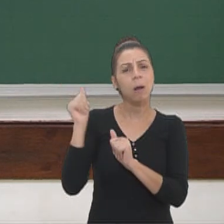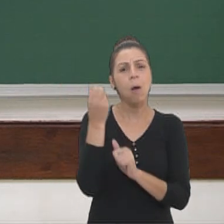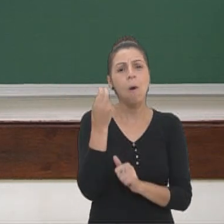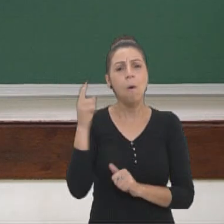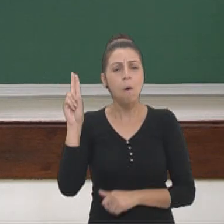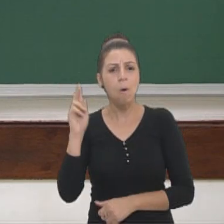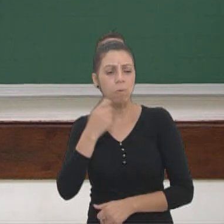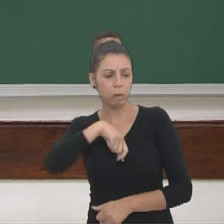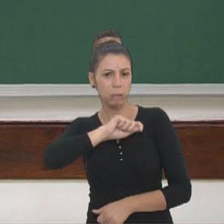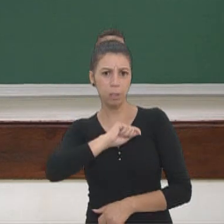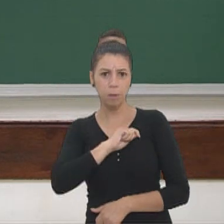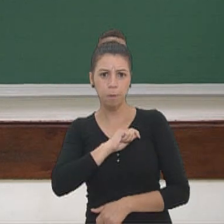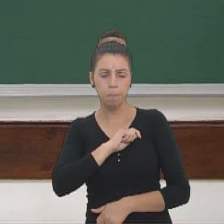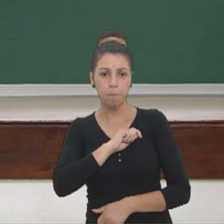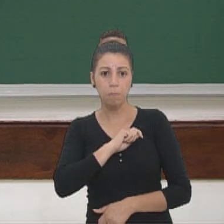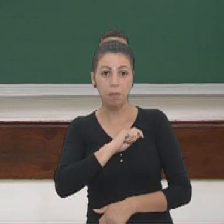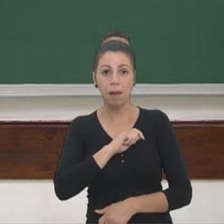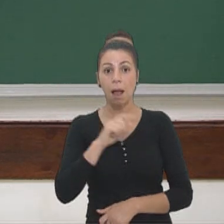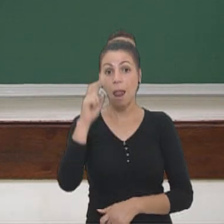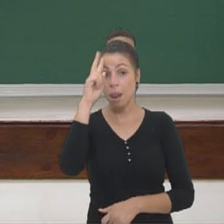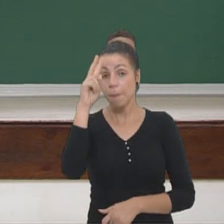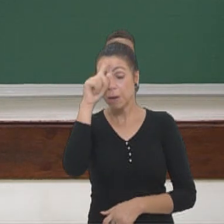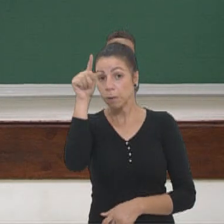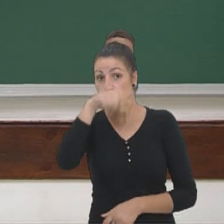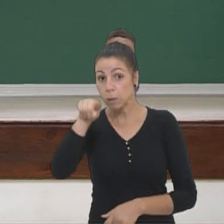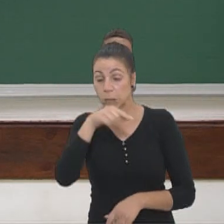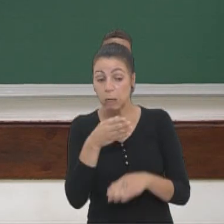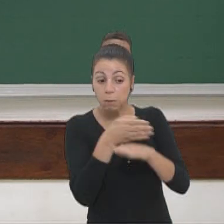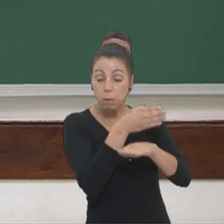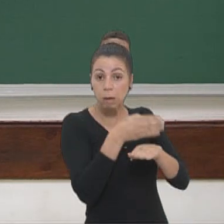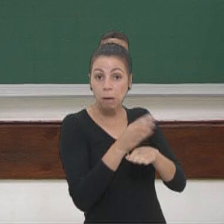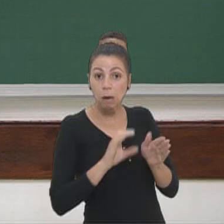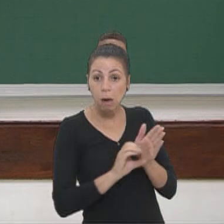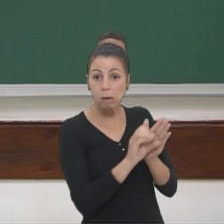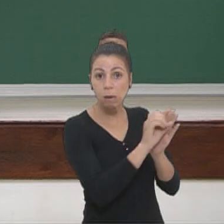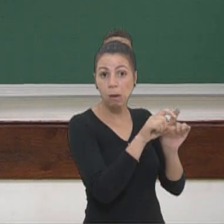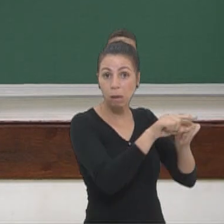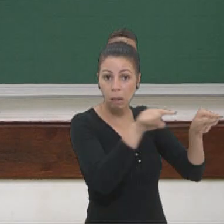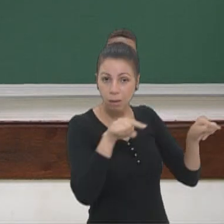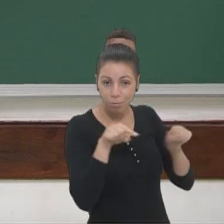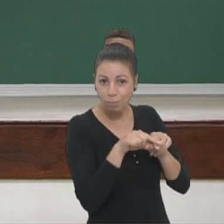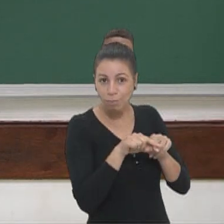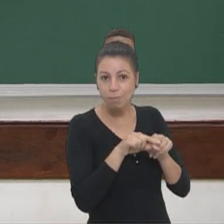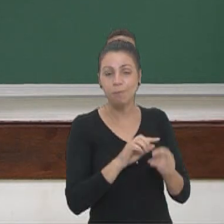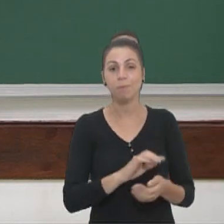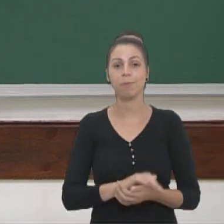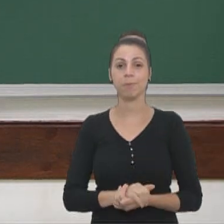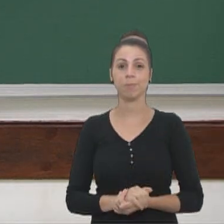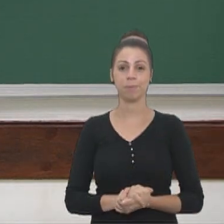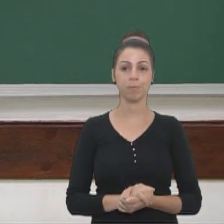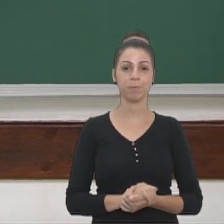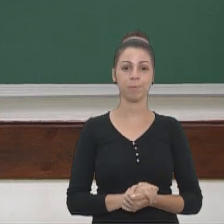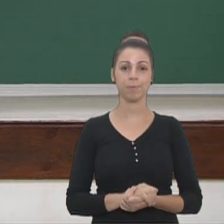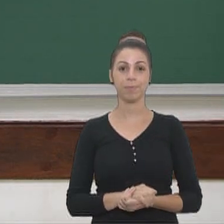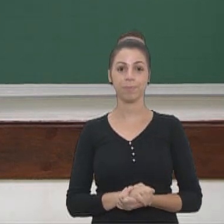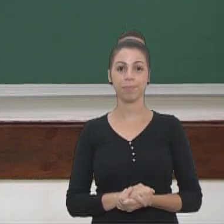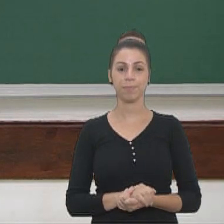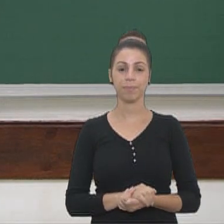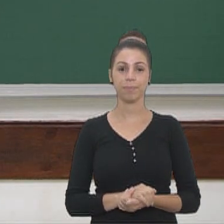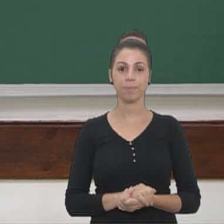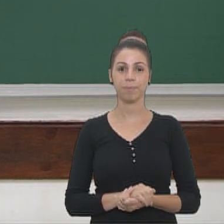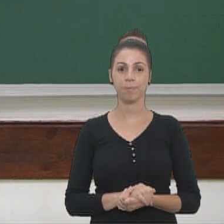de acessar o Classroom e realizar as atividades de casa, ok?